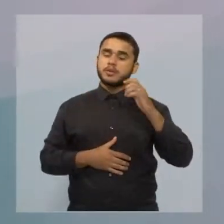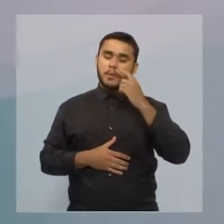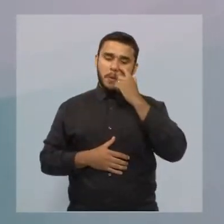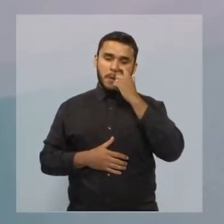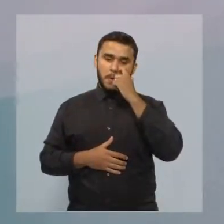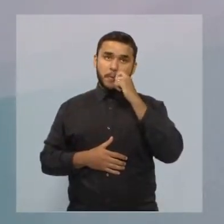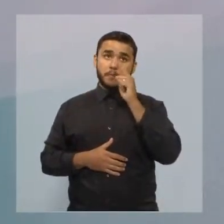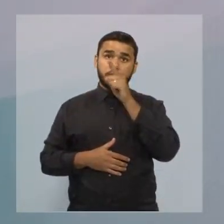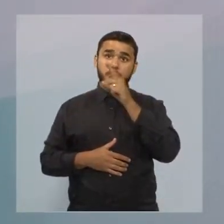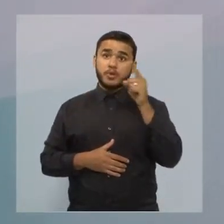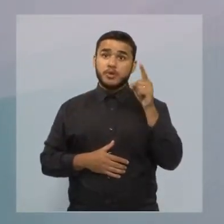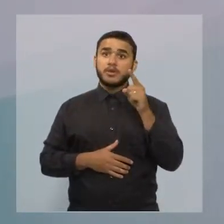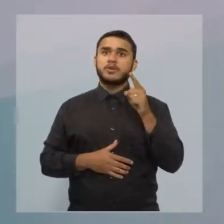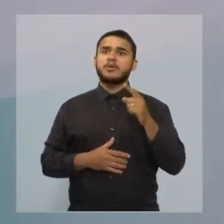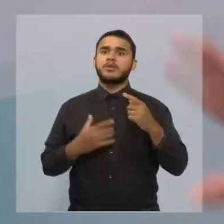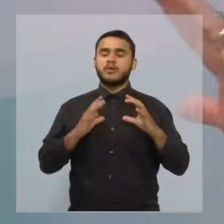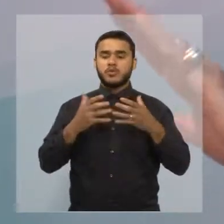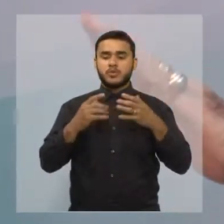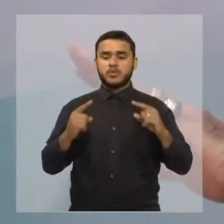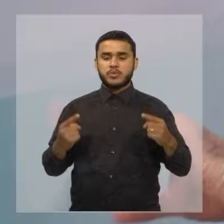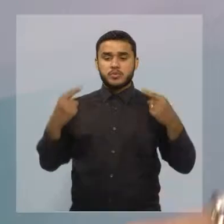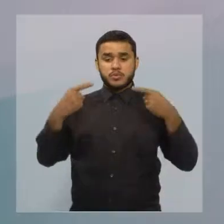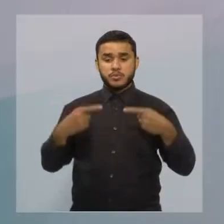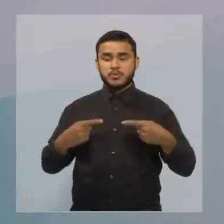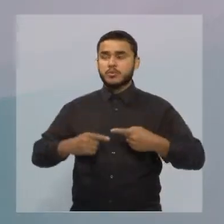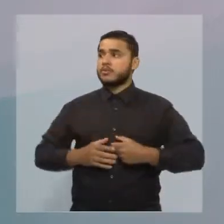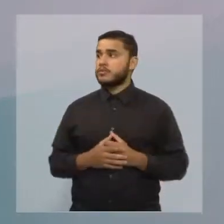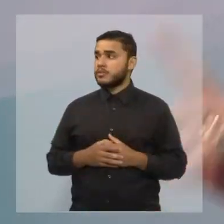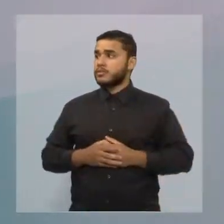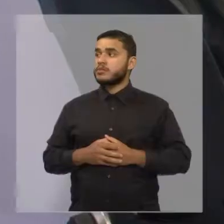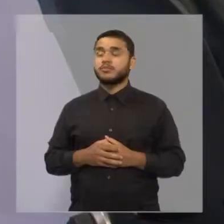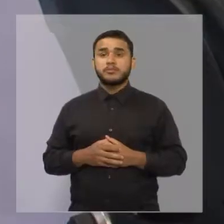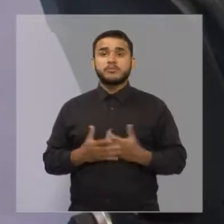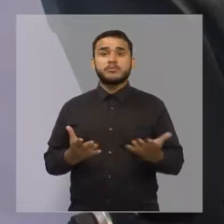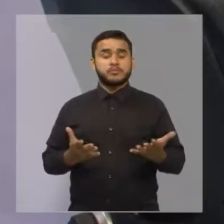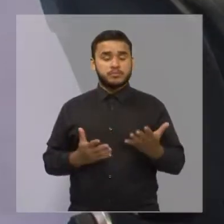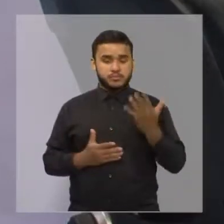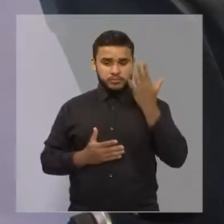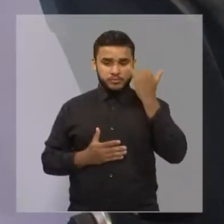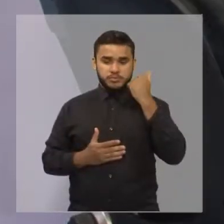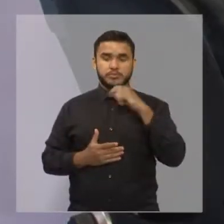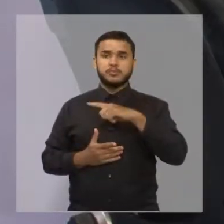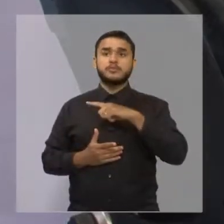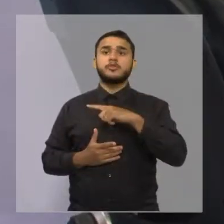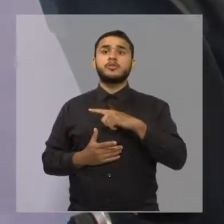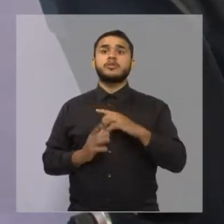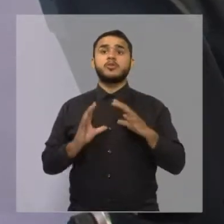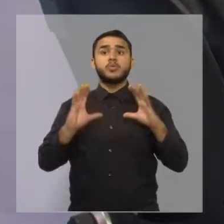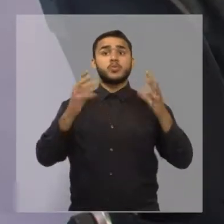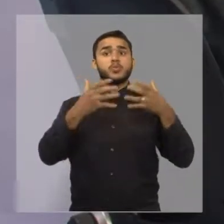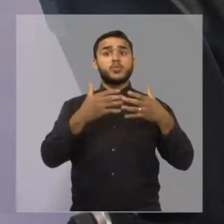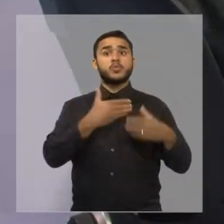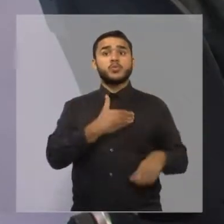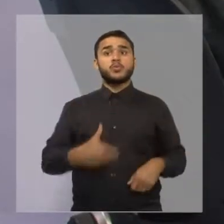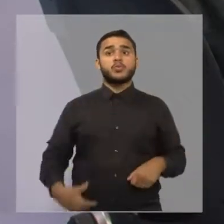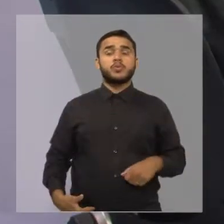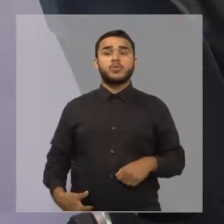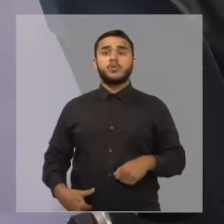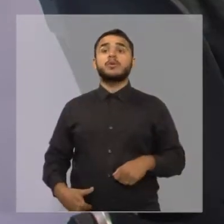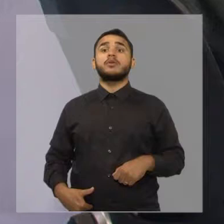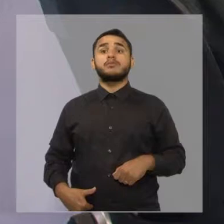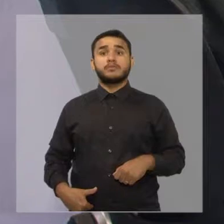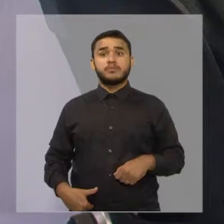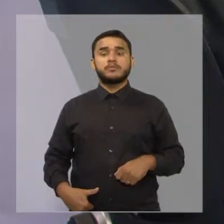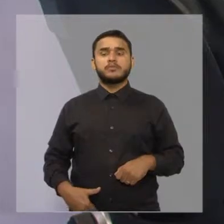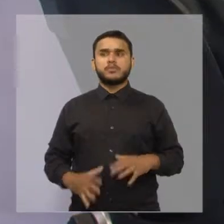chama resistência. Então o problema está no povo que elegeu esse governador. Professor Clésio, resistência é uma coisa que cabe contra ilegalidades,